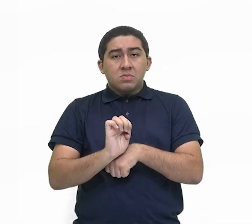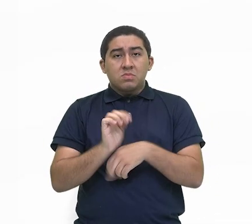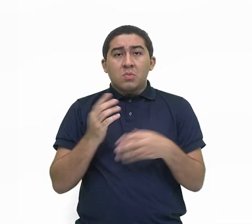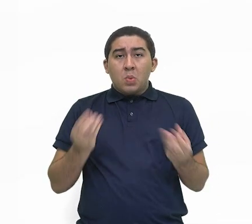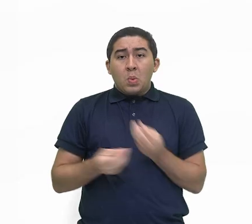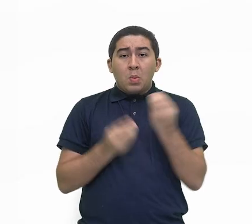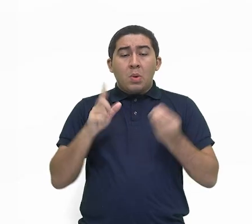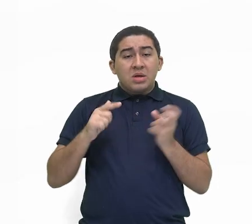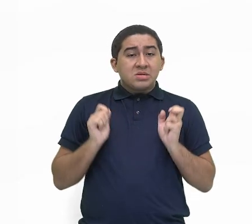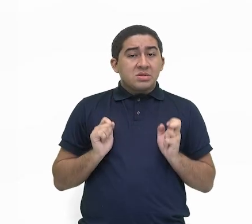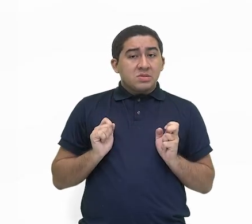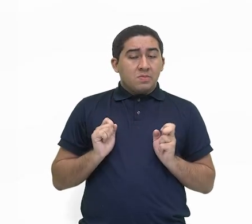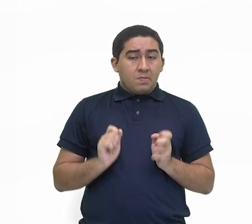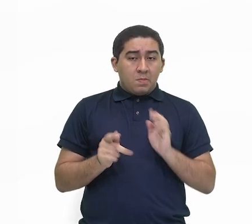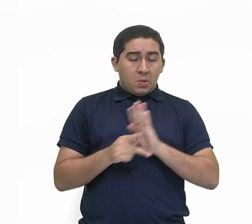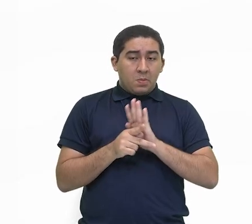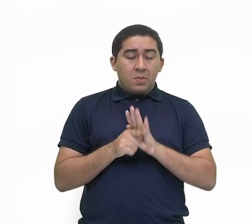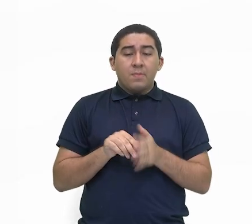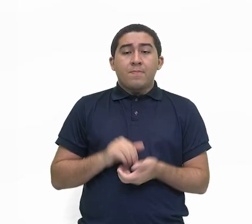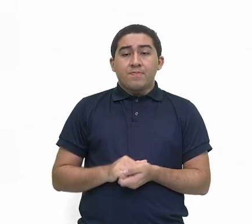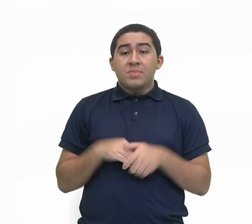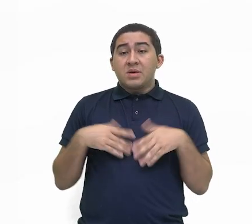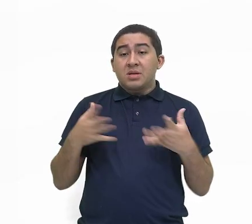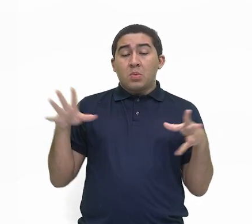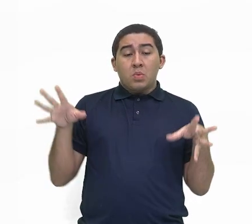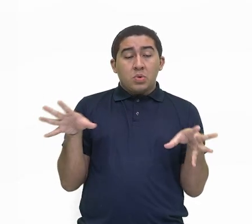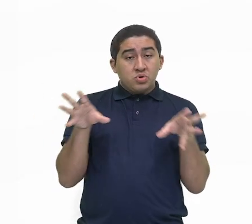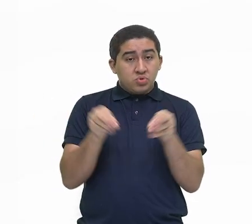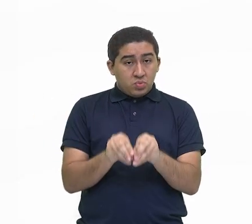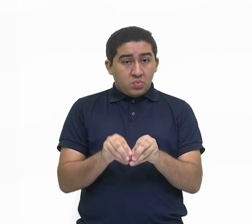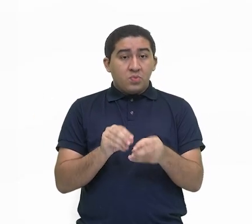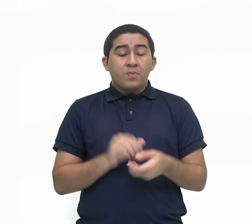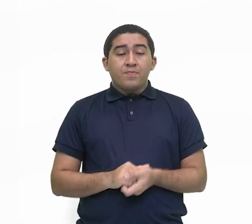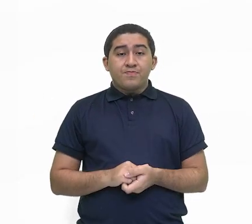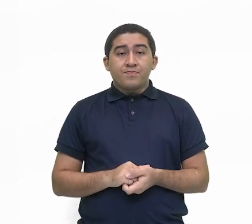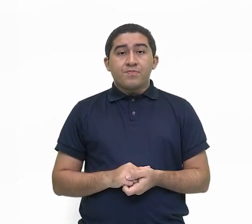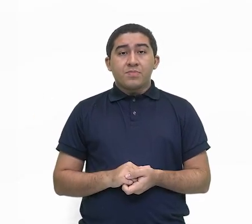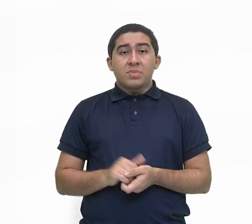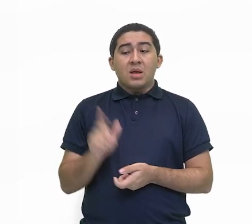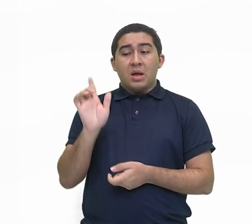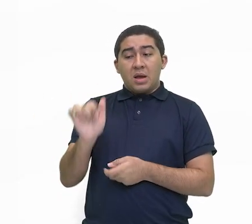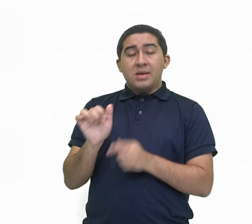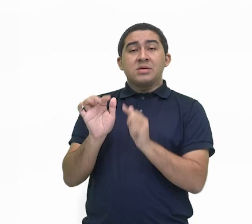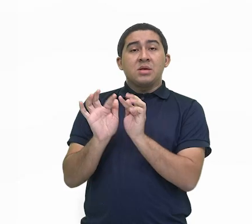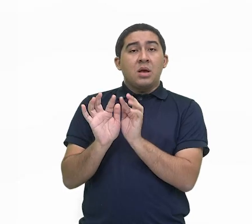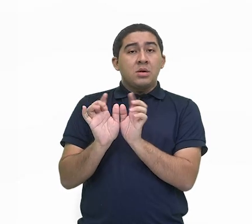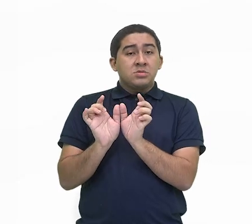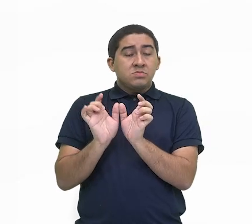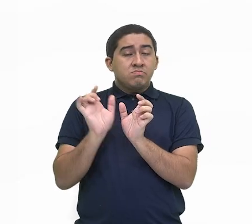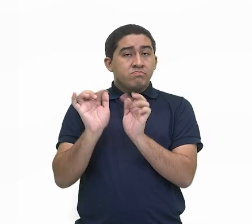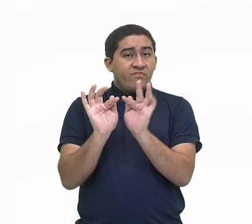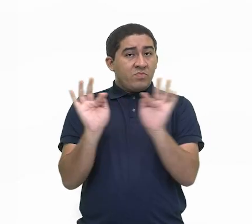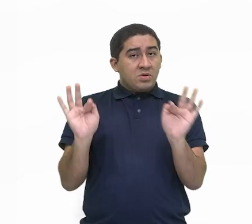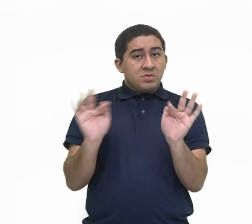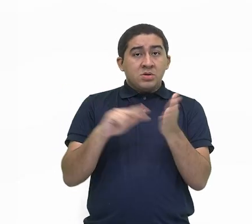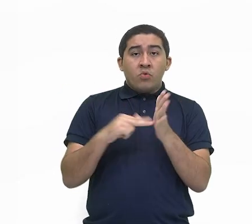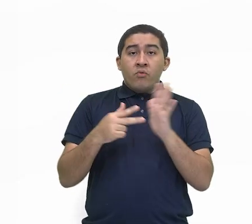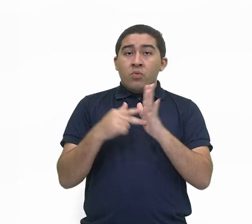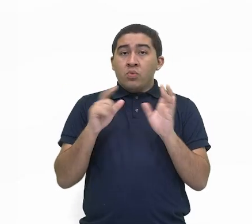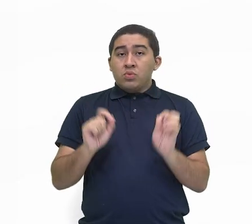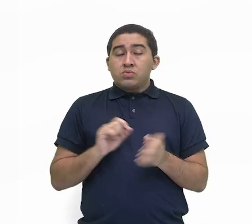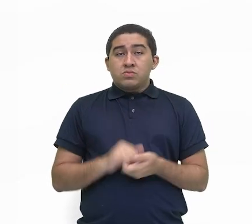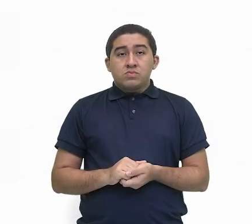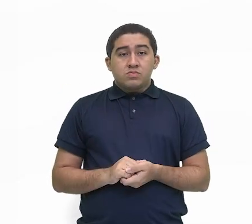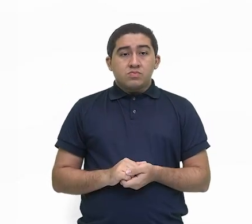só, em poucas palavras, Estado de Direito é a ideia de que